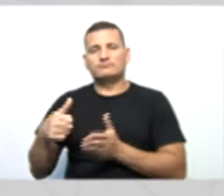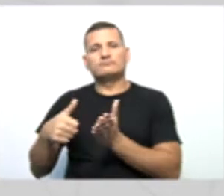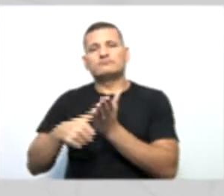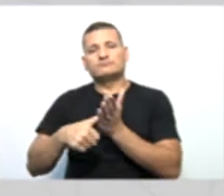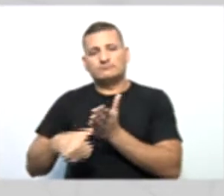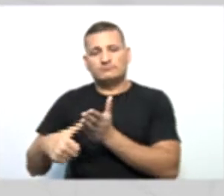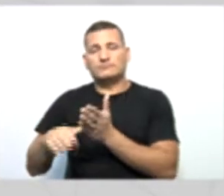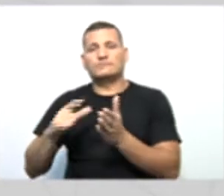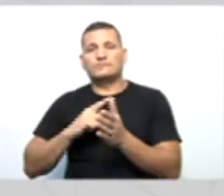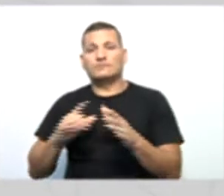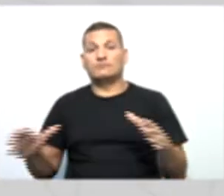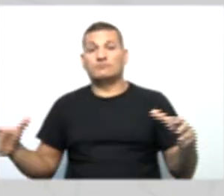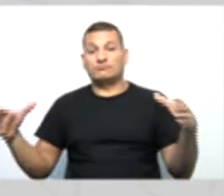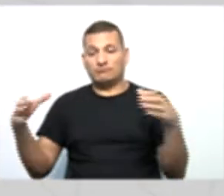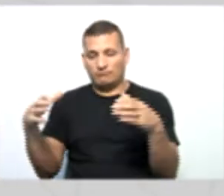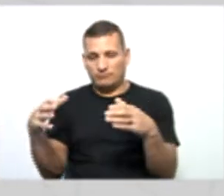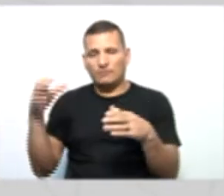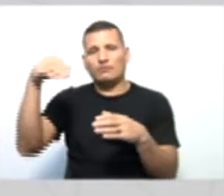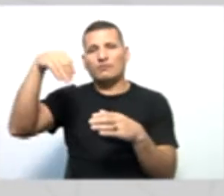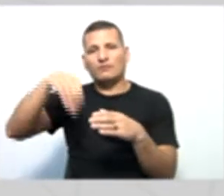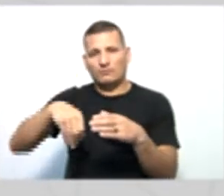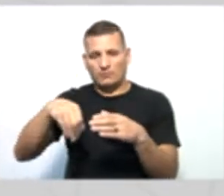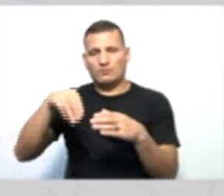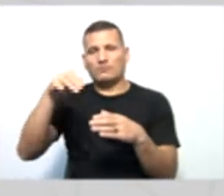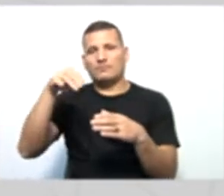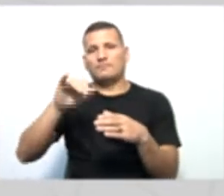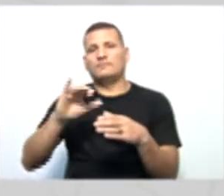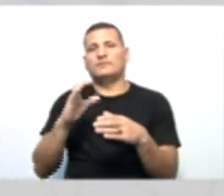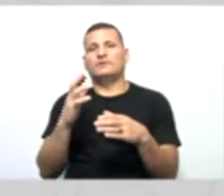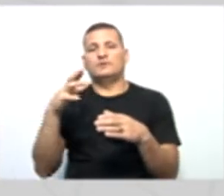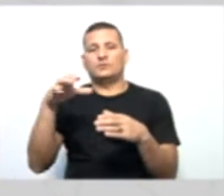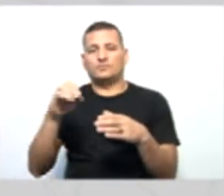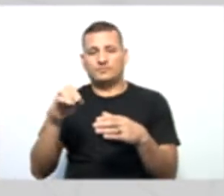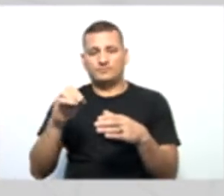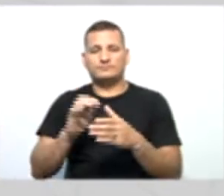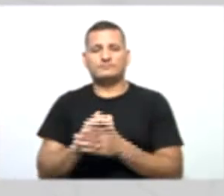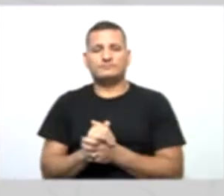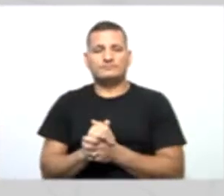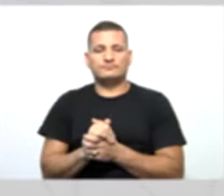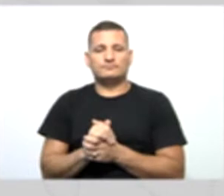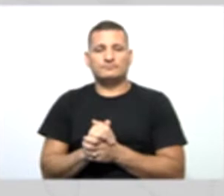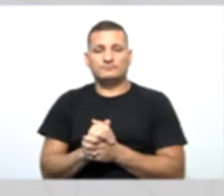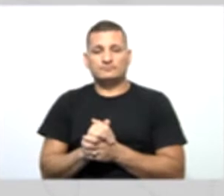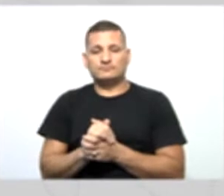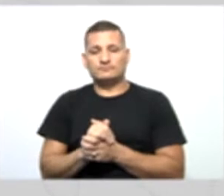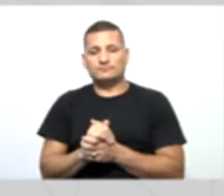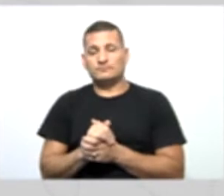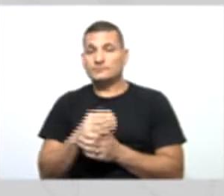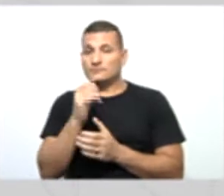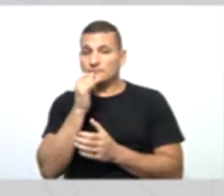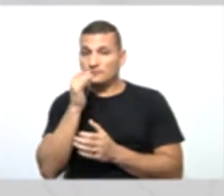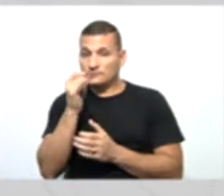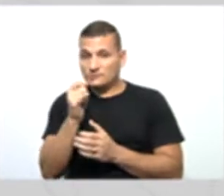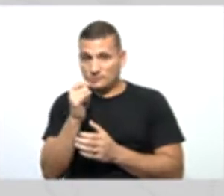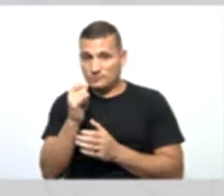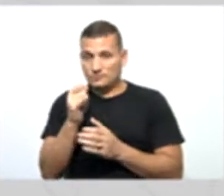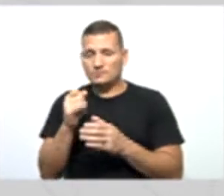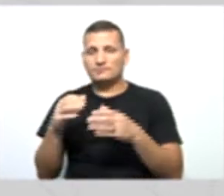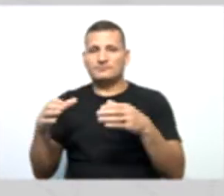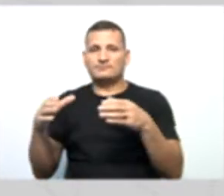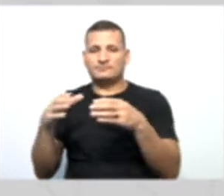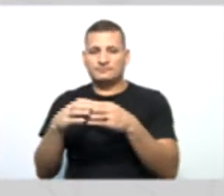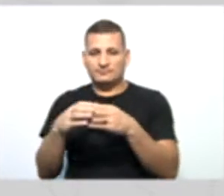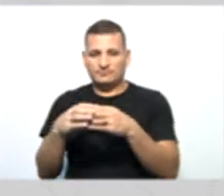dentro do microambiente. Quando a gente afasta um pouquinho mais da cooperativa que está no centro, eu